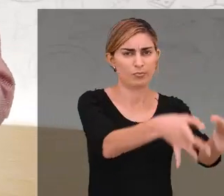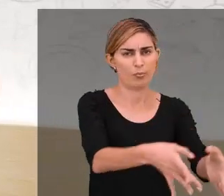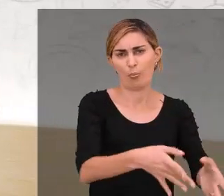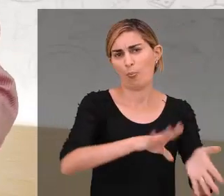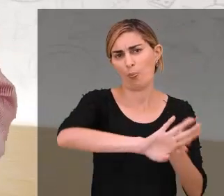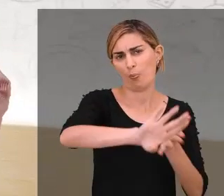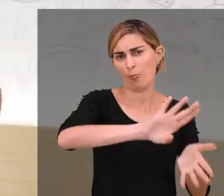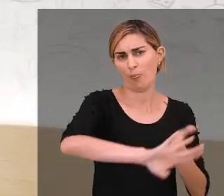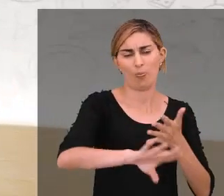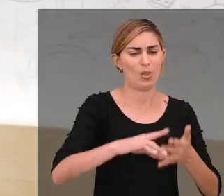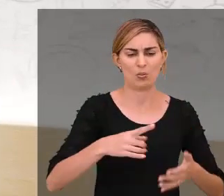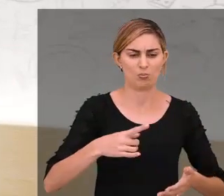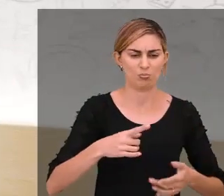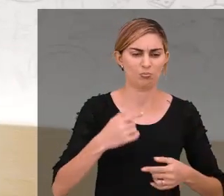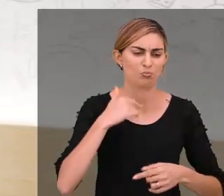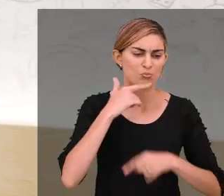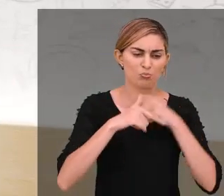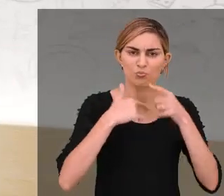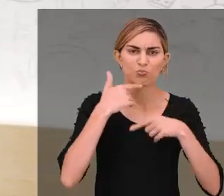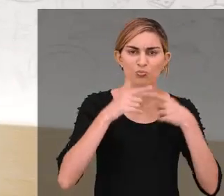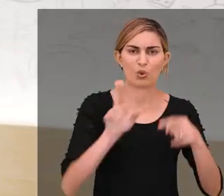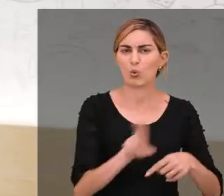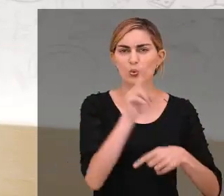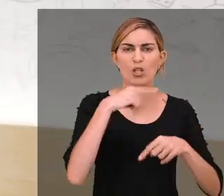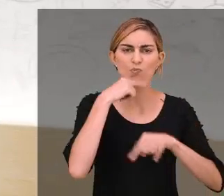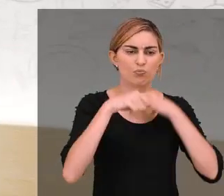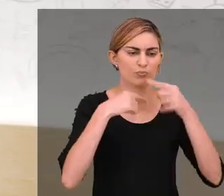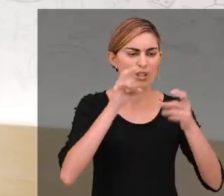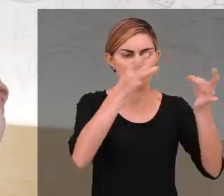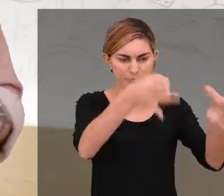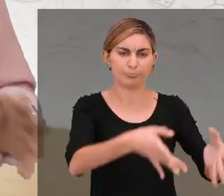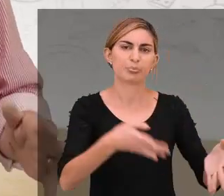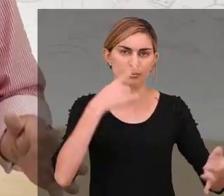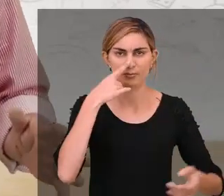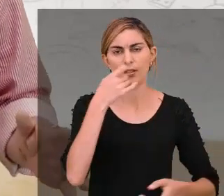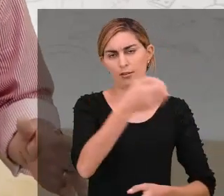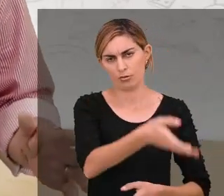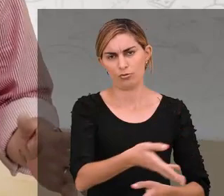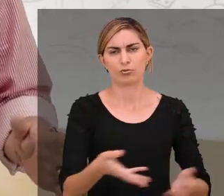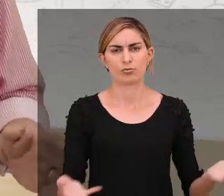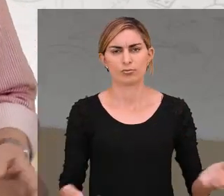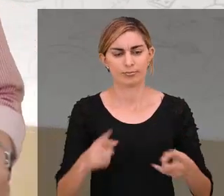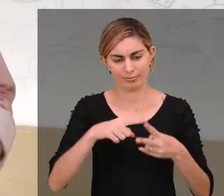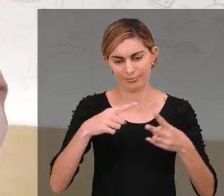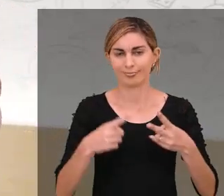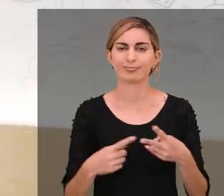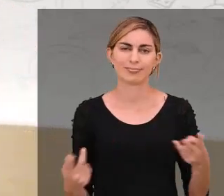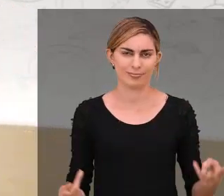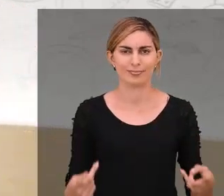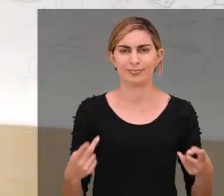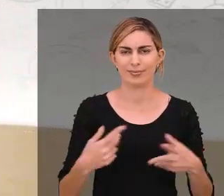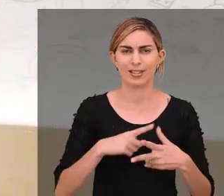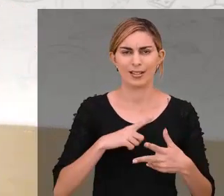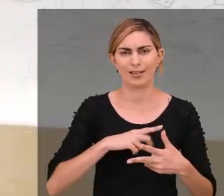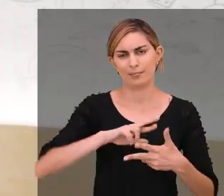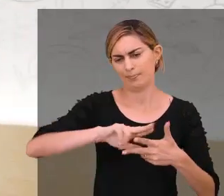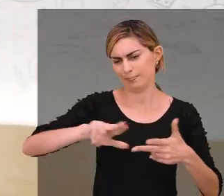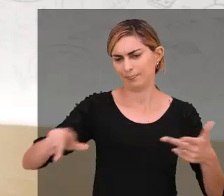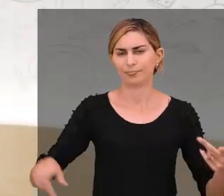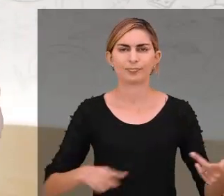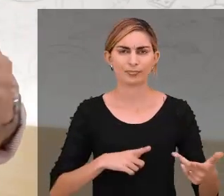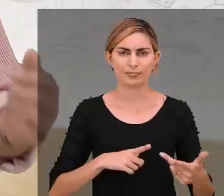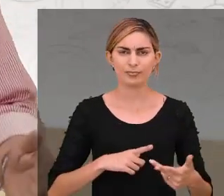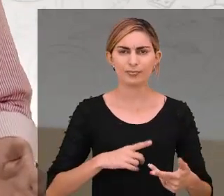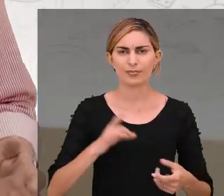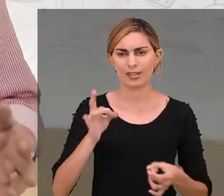final o resto que não serve, o resto que a gente não vai poder usar. Existem duas formas de a gente colocar produtos, resíduos